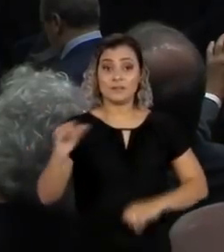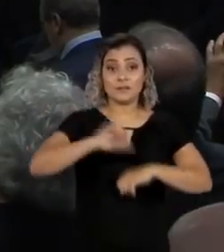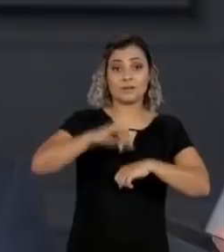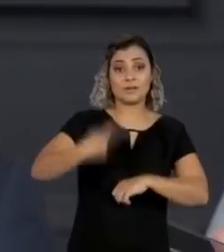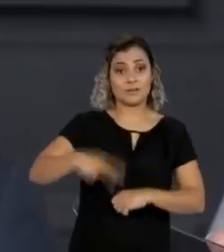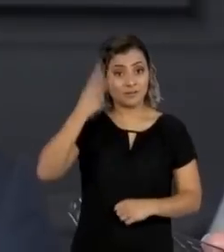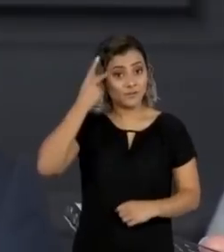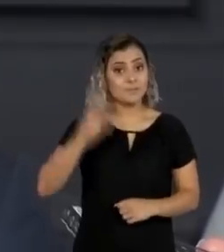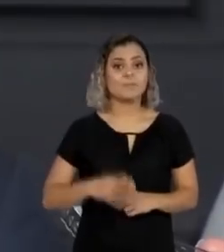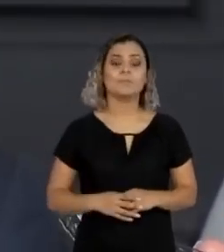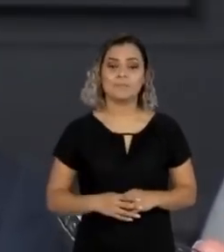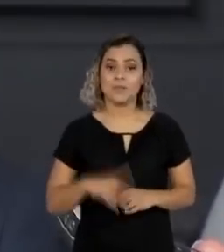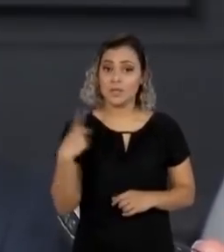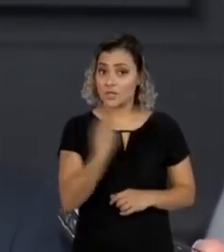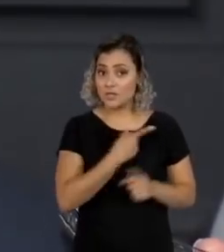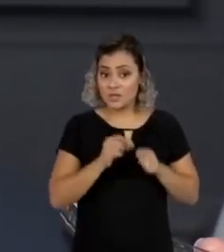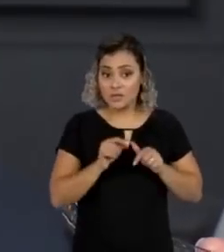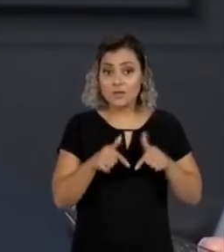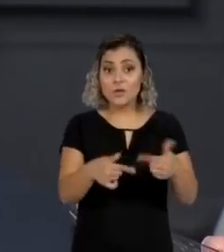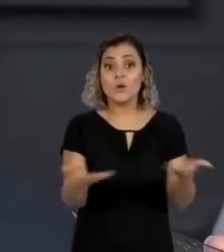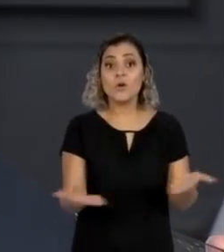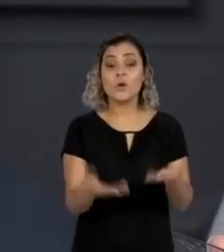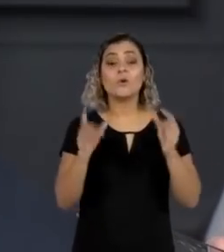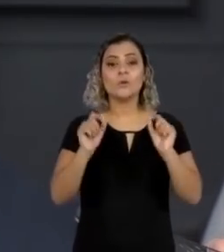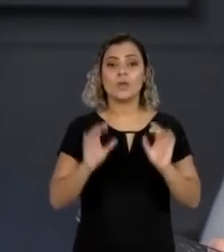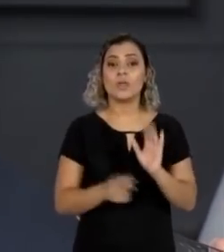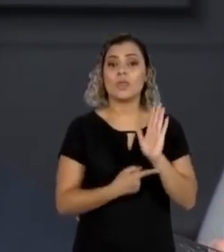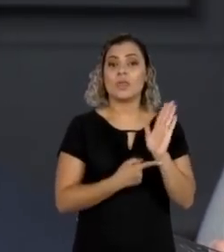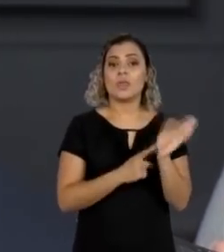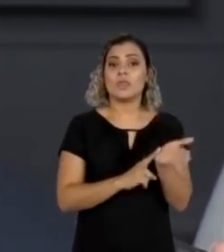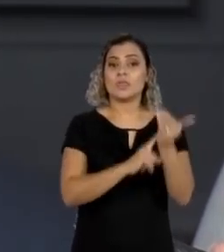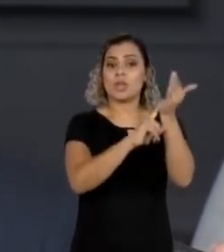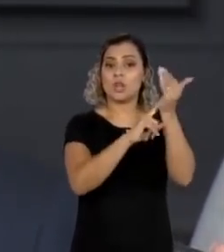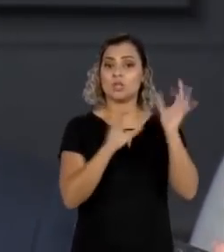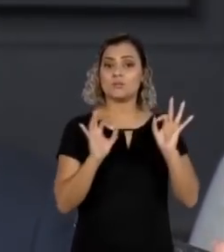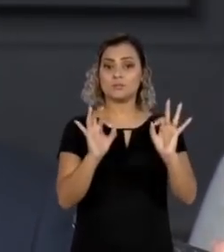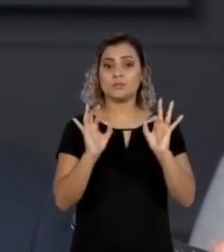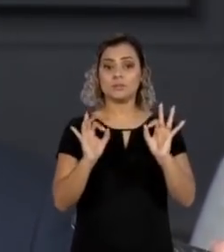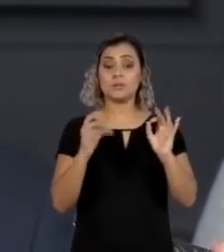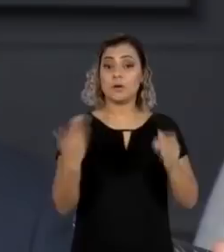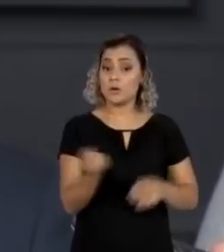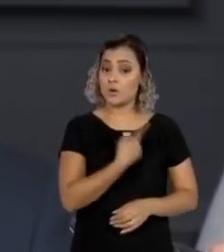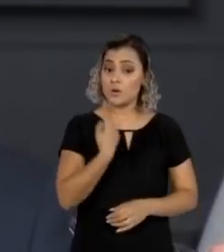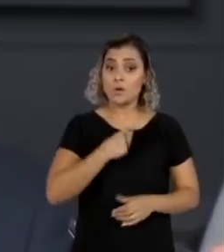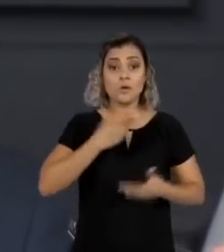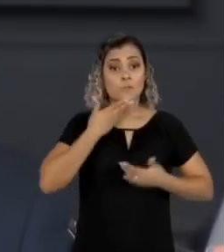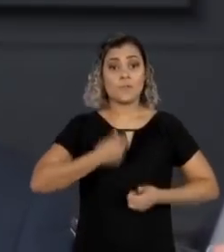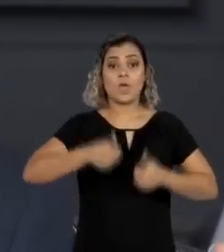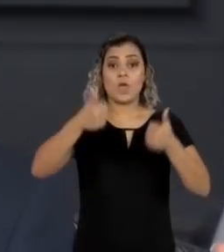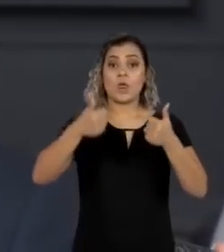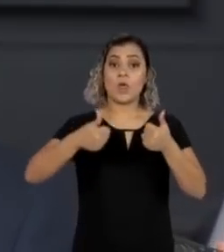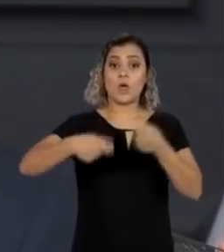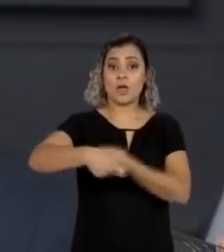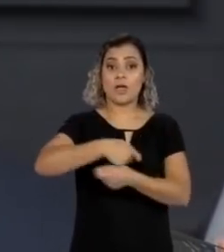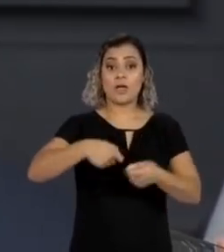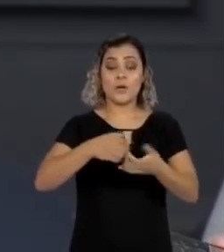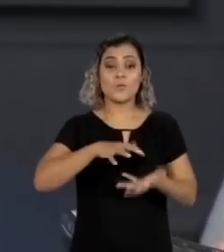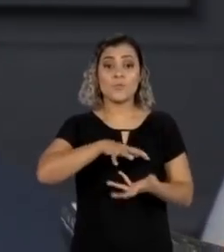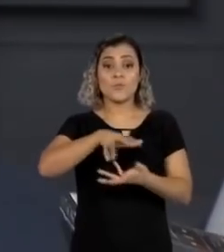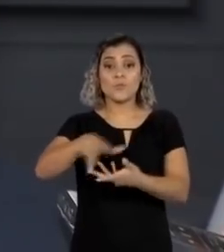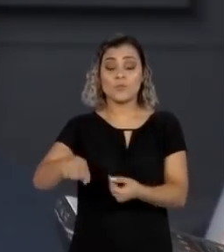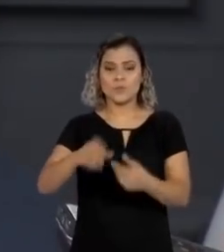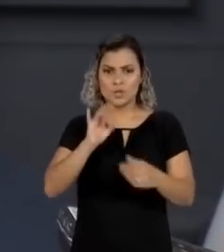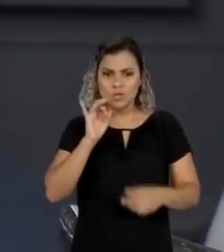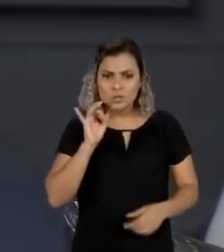paulista. O que nós fazemos hoje é tecnologia de ponta. Nós temos o melhor agro do mundo e nós vamos mostrar isso. Agora, não